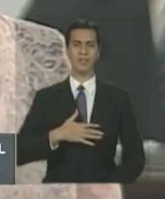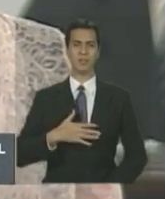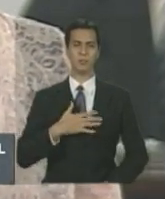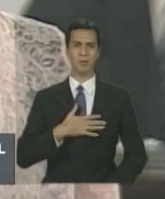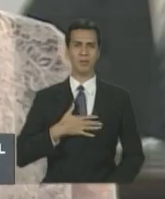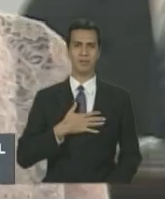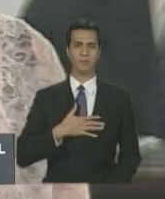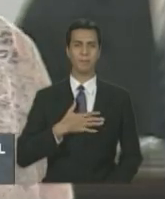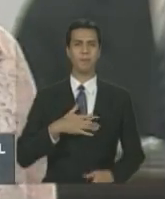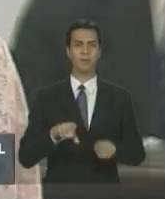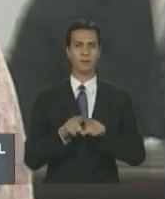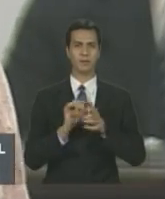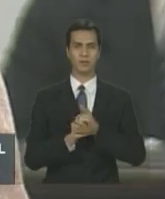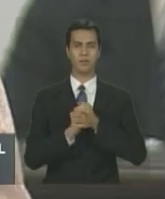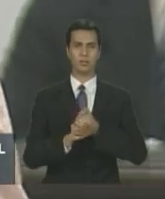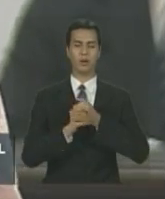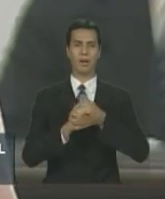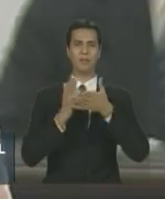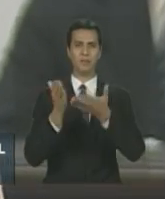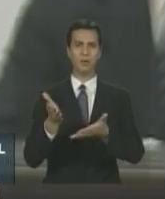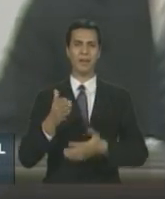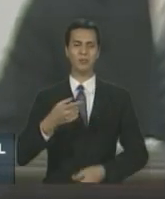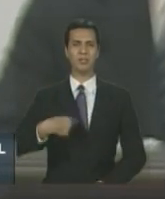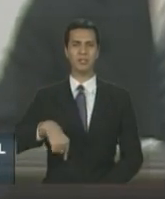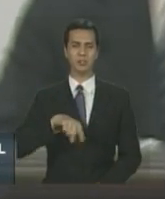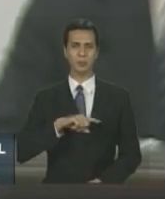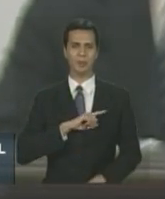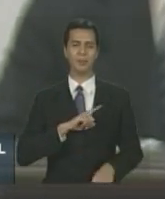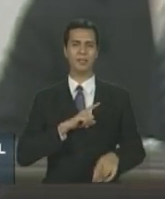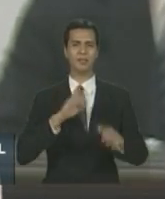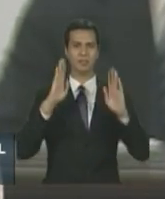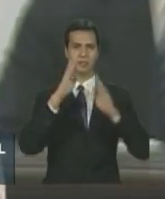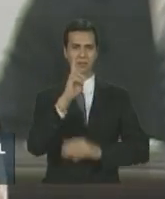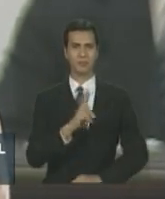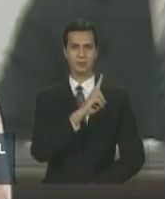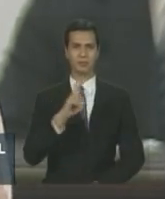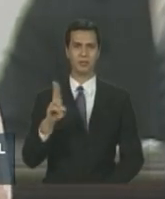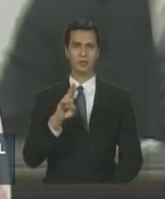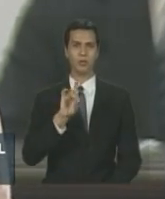o arcebispo emérito, Dom Geraldo Magela,